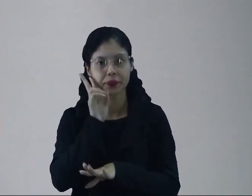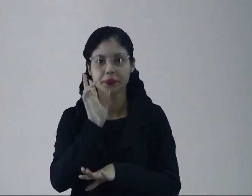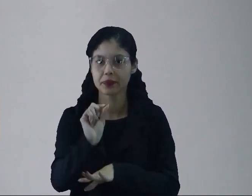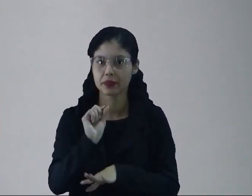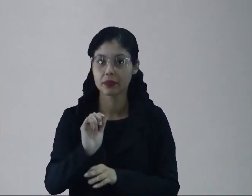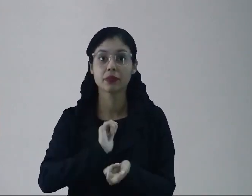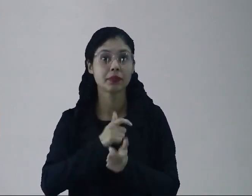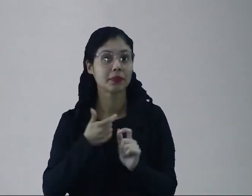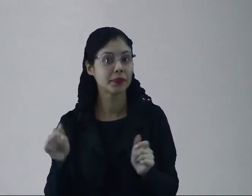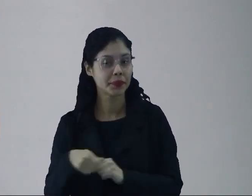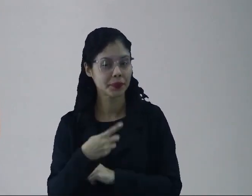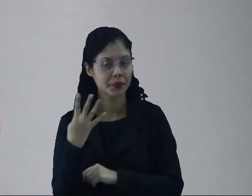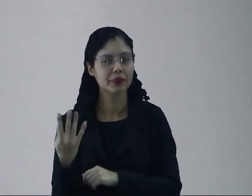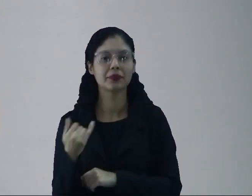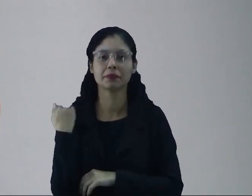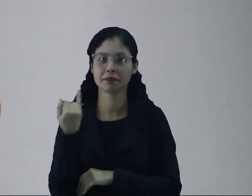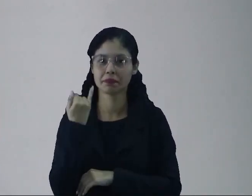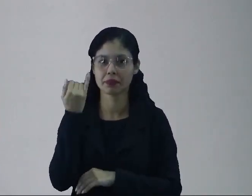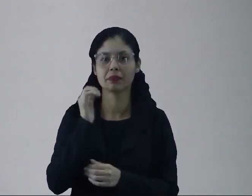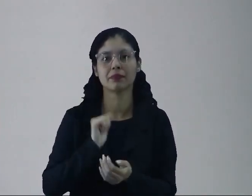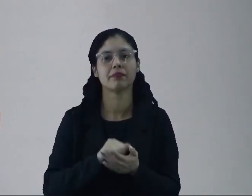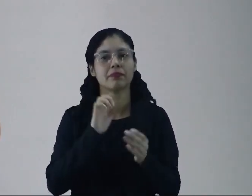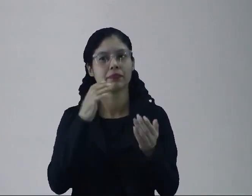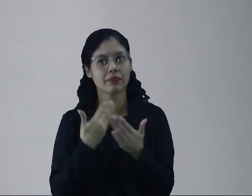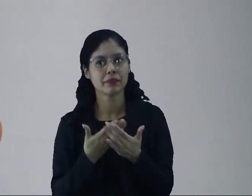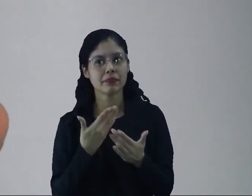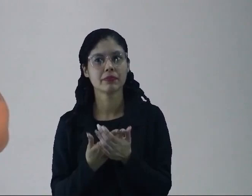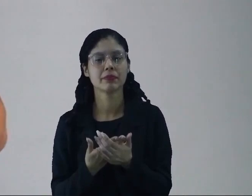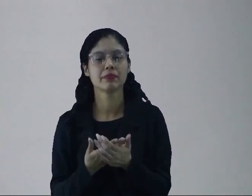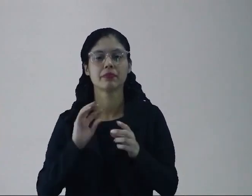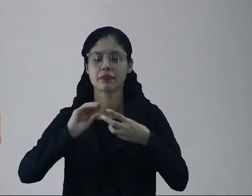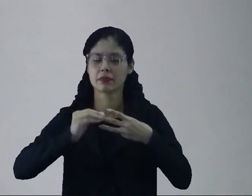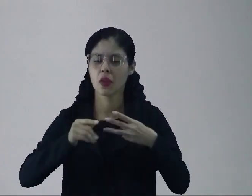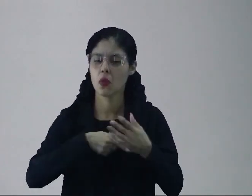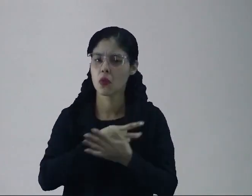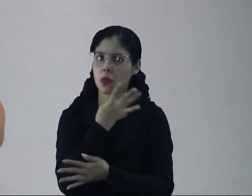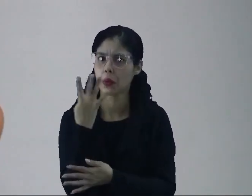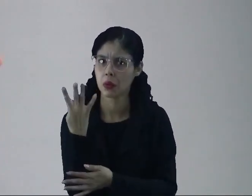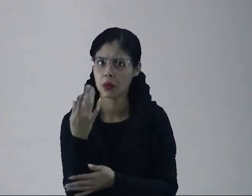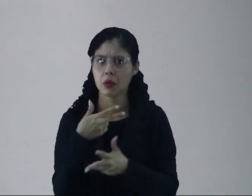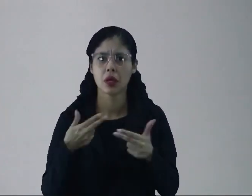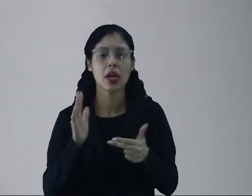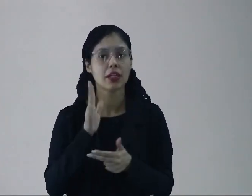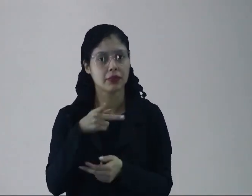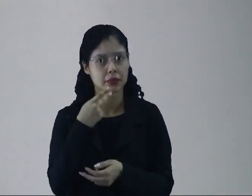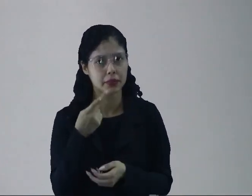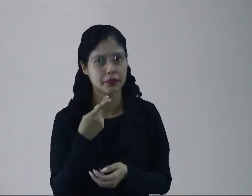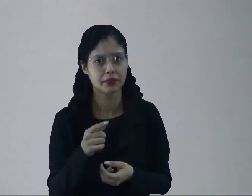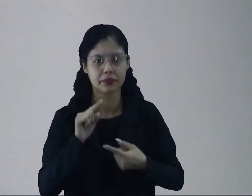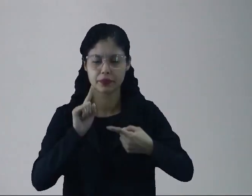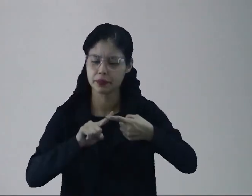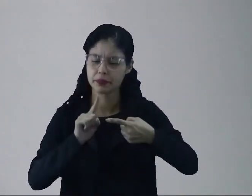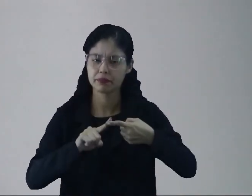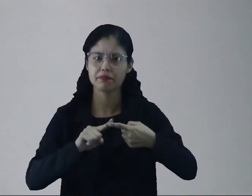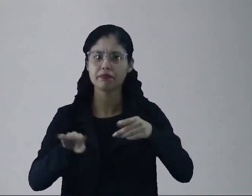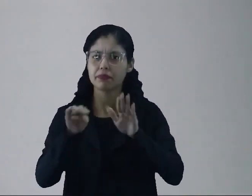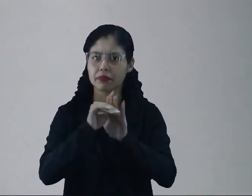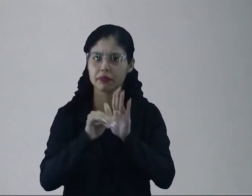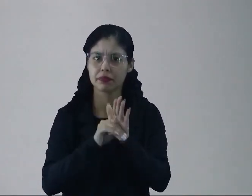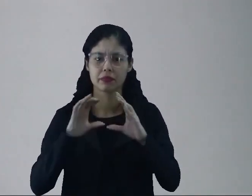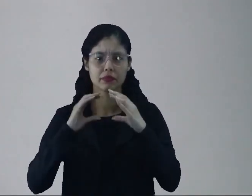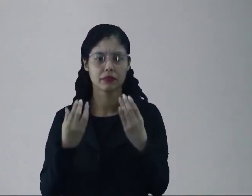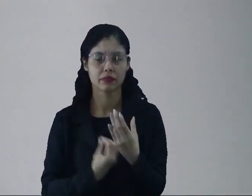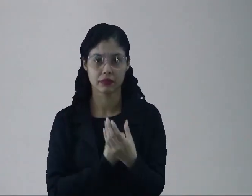o quanto é importante, né, esse estudo das células. Olha o tanto de coisas que a gente já falou, classificação de seres